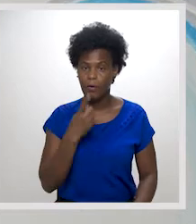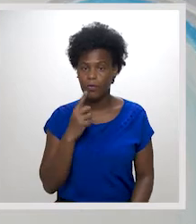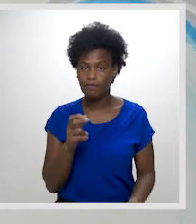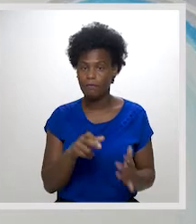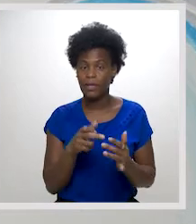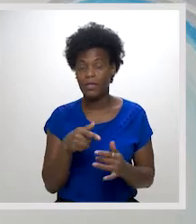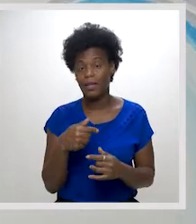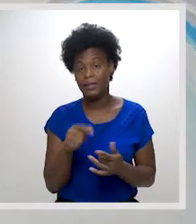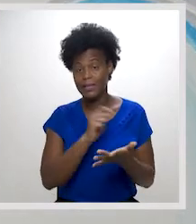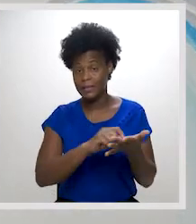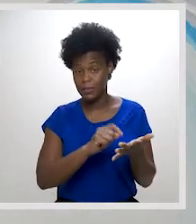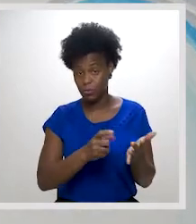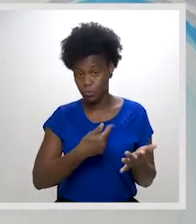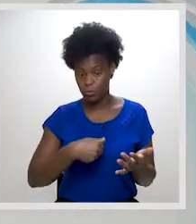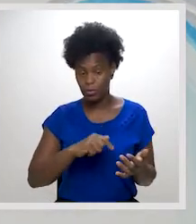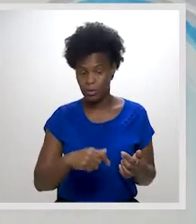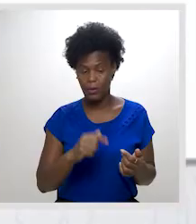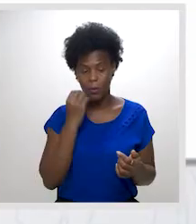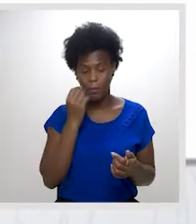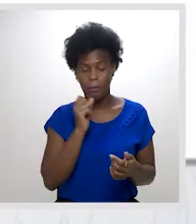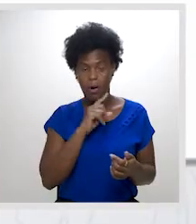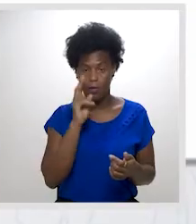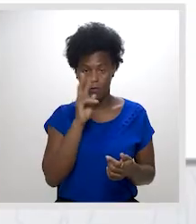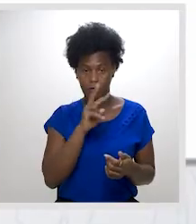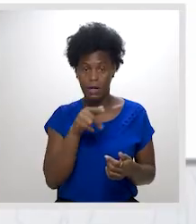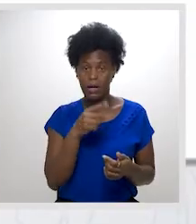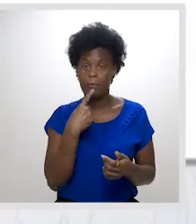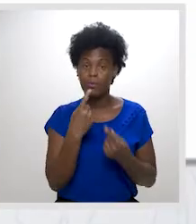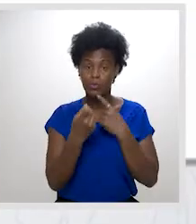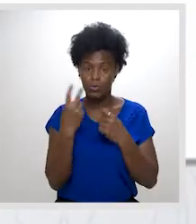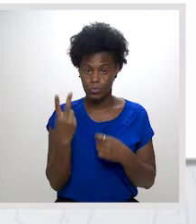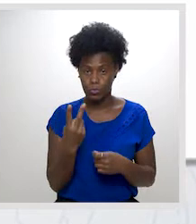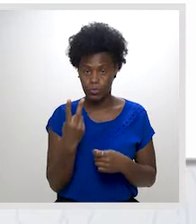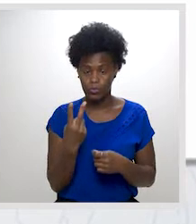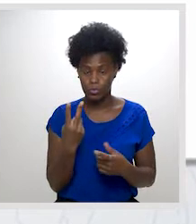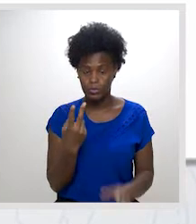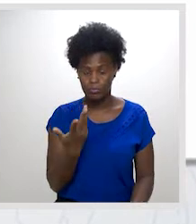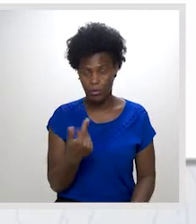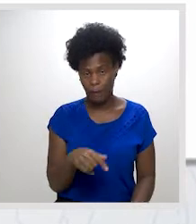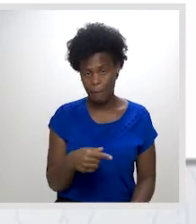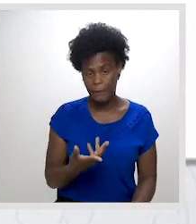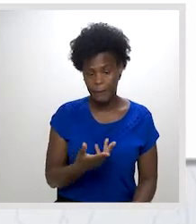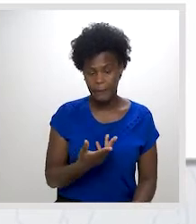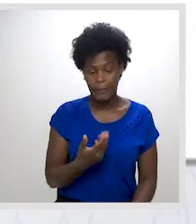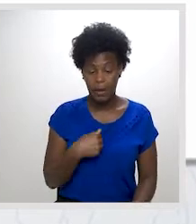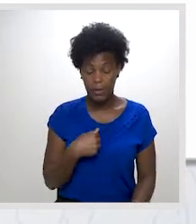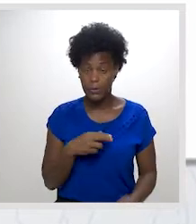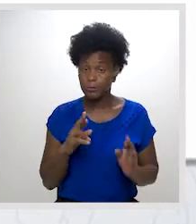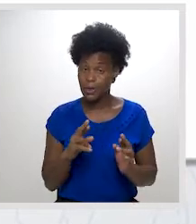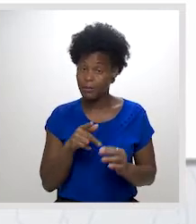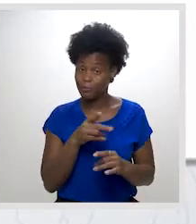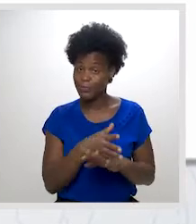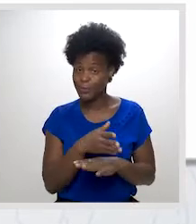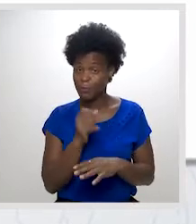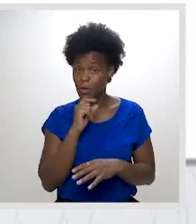Estou de volta, aqui temos o nosso exercício. Como podemos constatar aqui, são duas perguntas. Espero